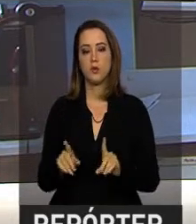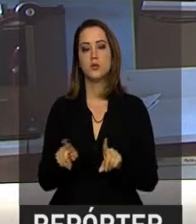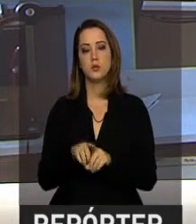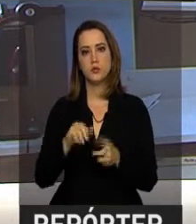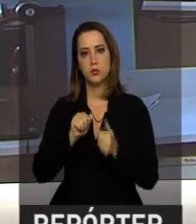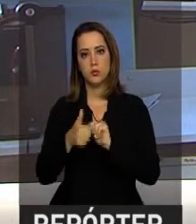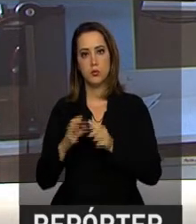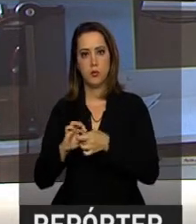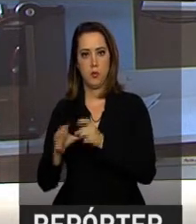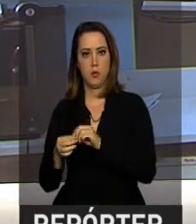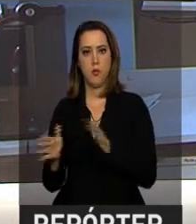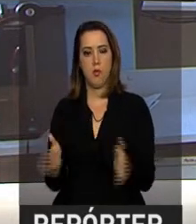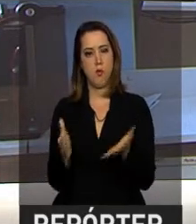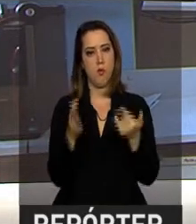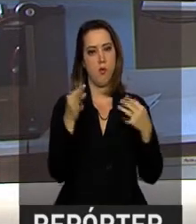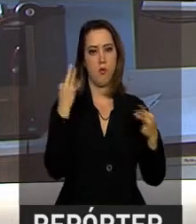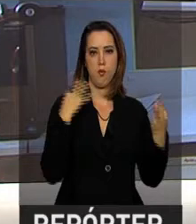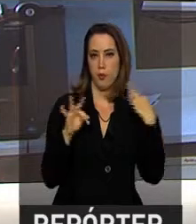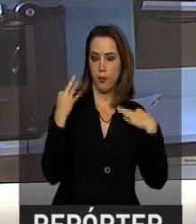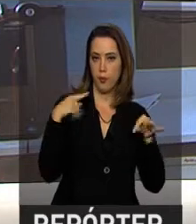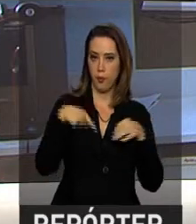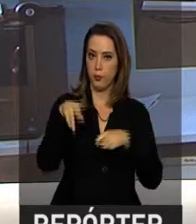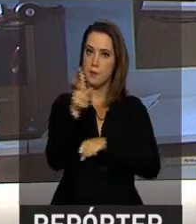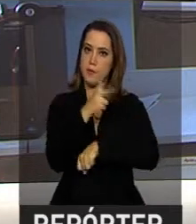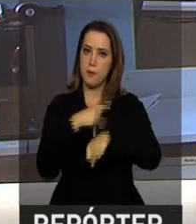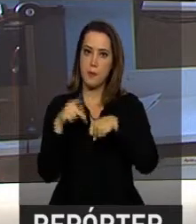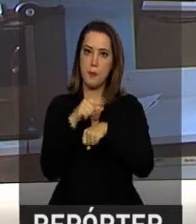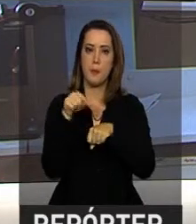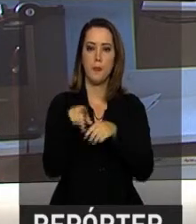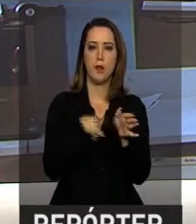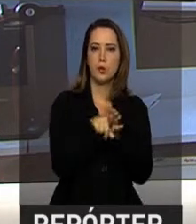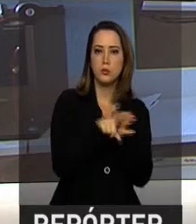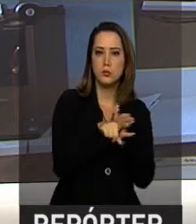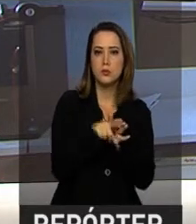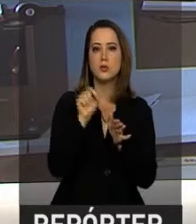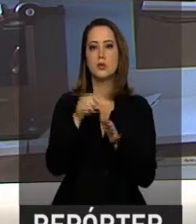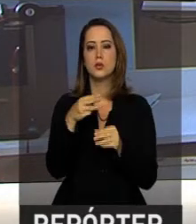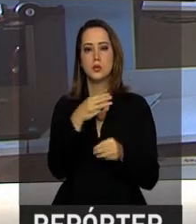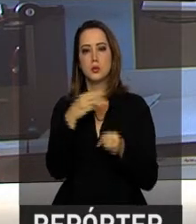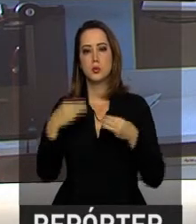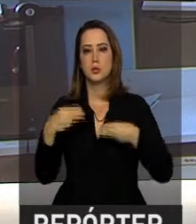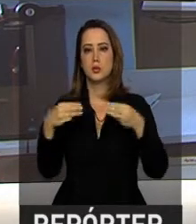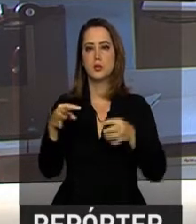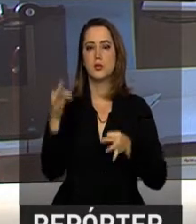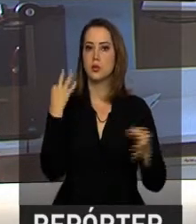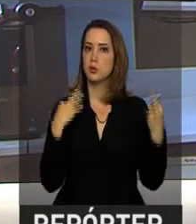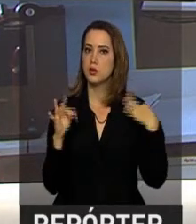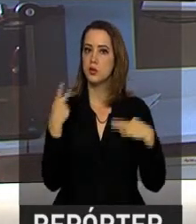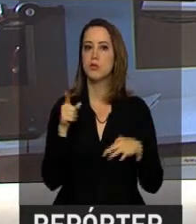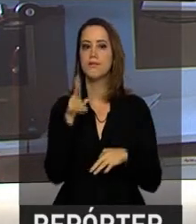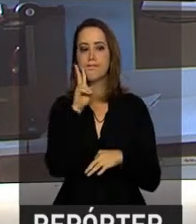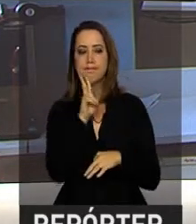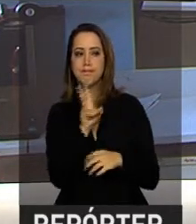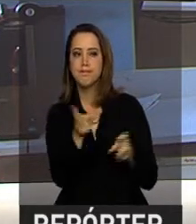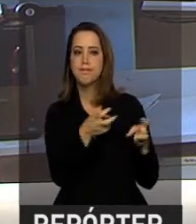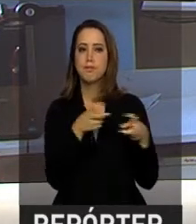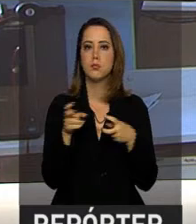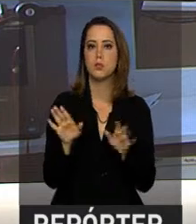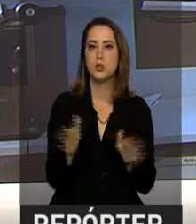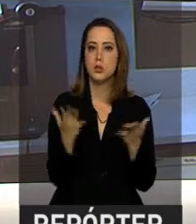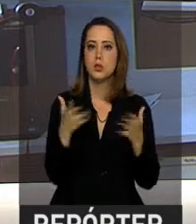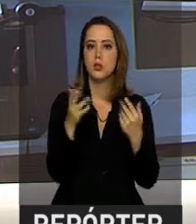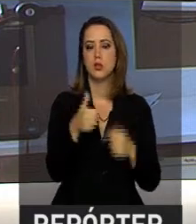atividades turísticas no país uma pesquisa encomendada pelo ministério do turismo estima que o faturamento do setor vai